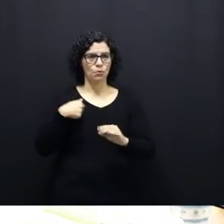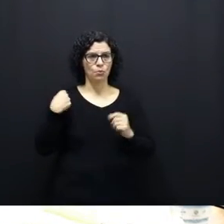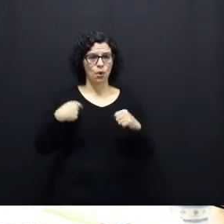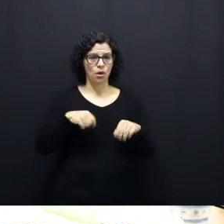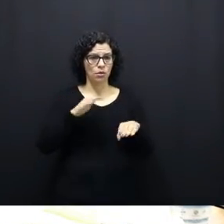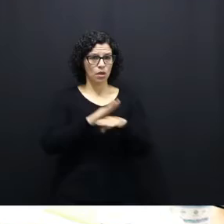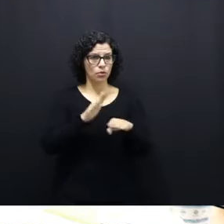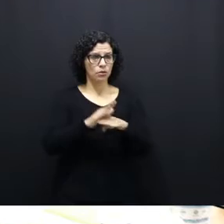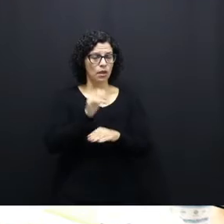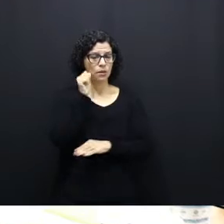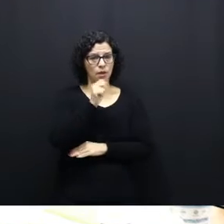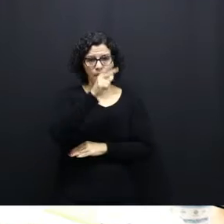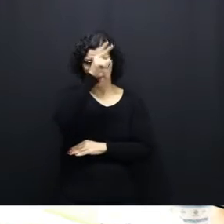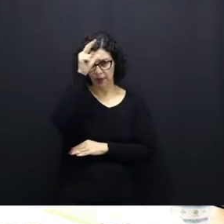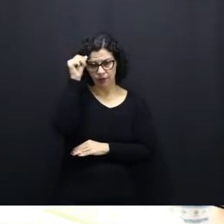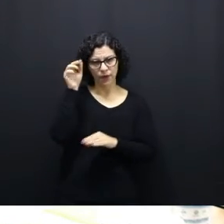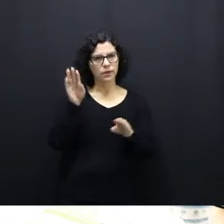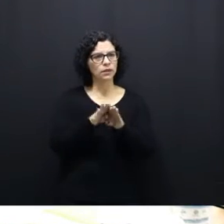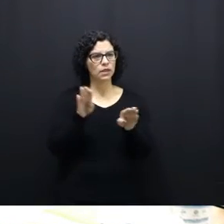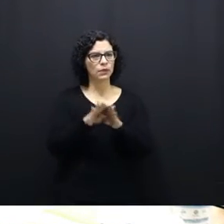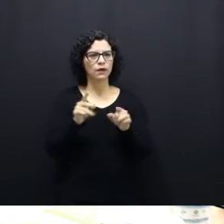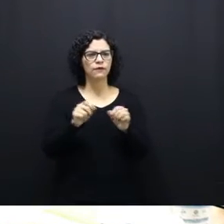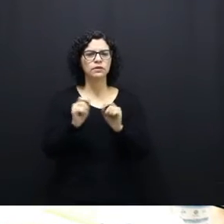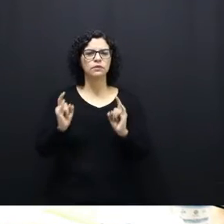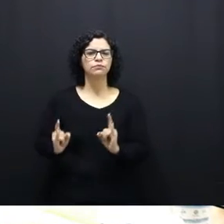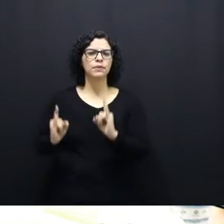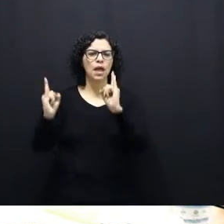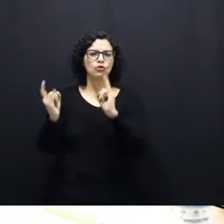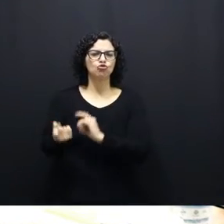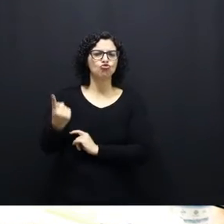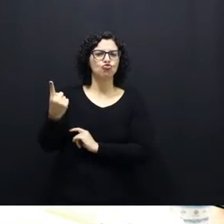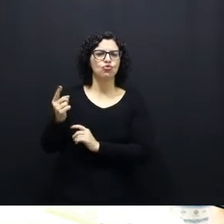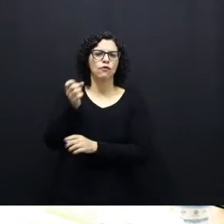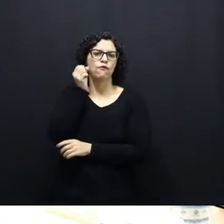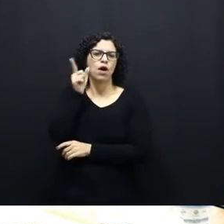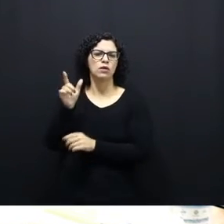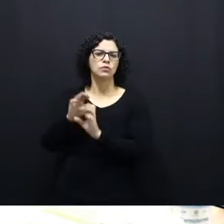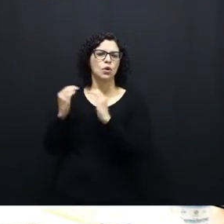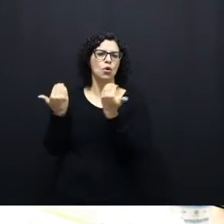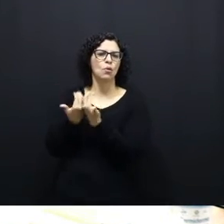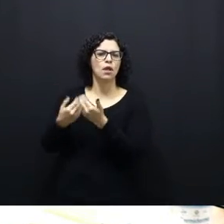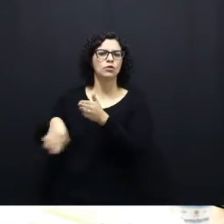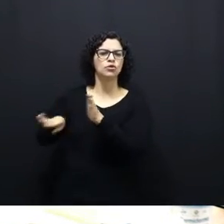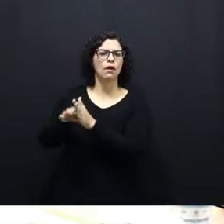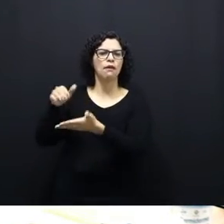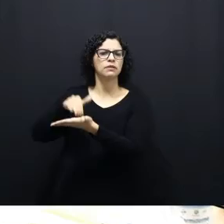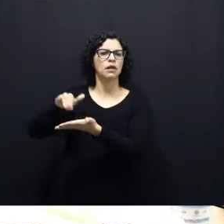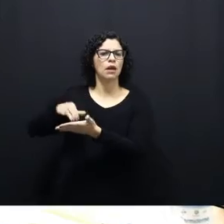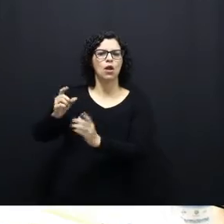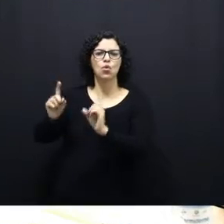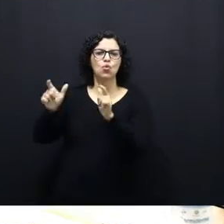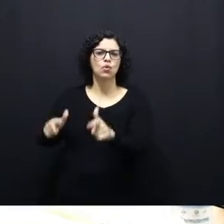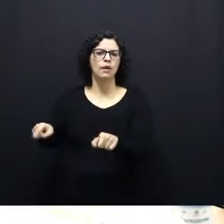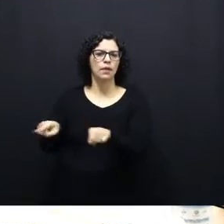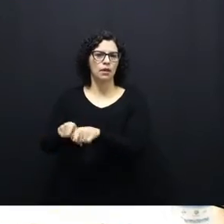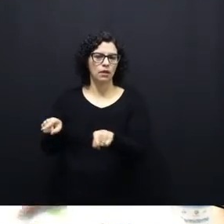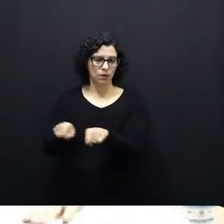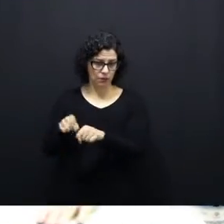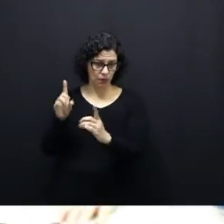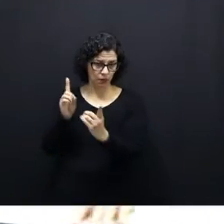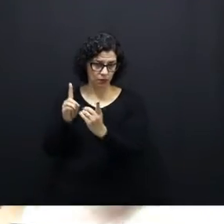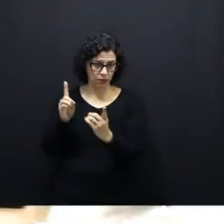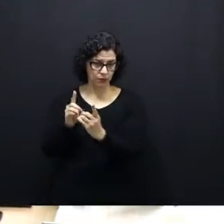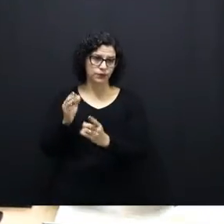a prefeita tá trazendo montar um local sol e facilitar pra comunidade é o seu lugar lugar só pra atendimento